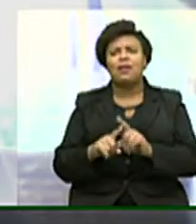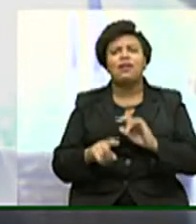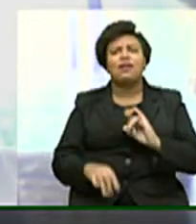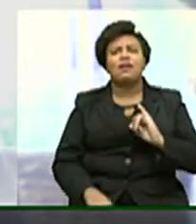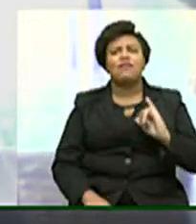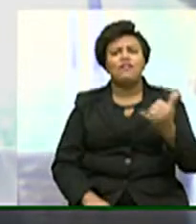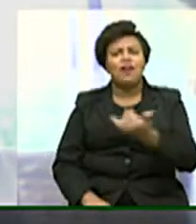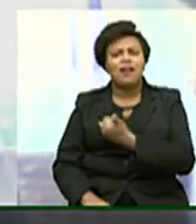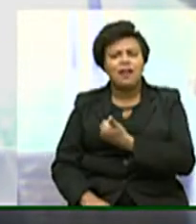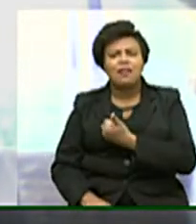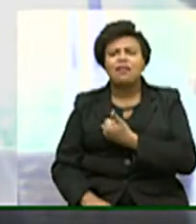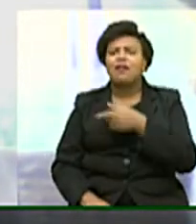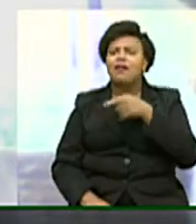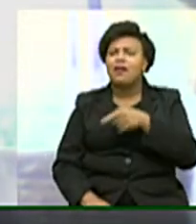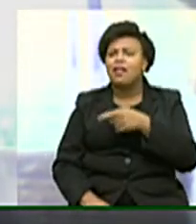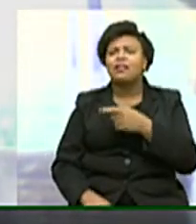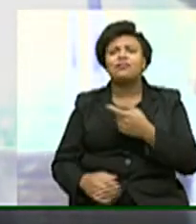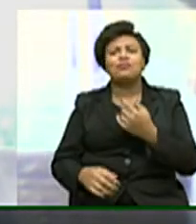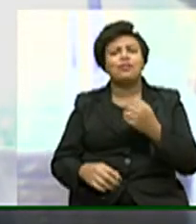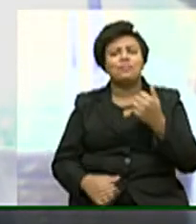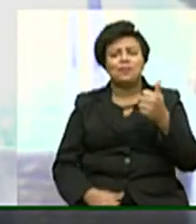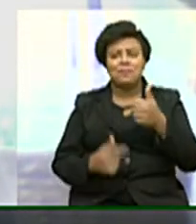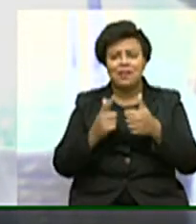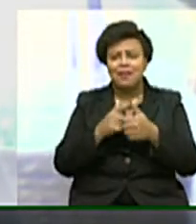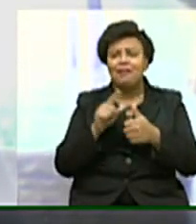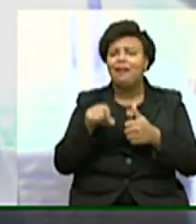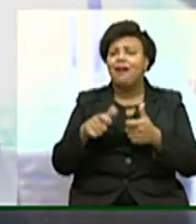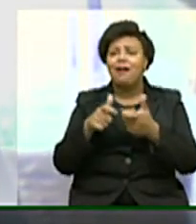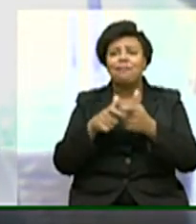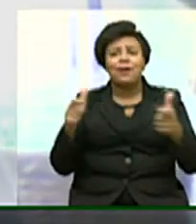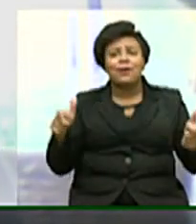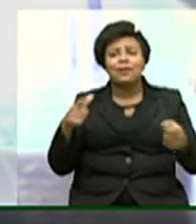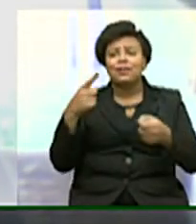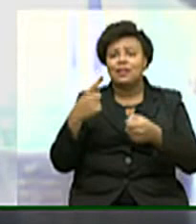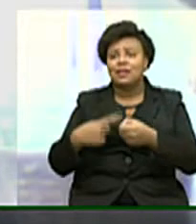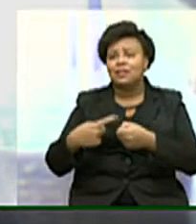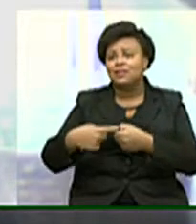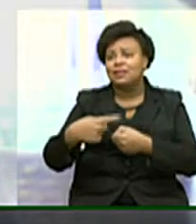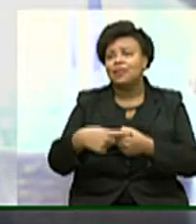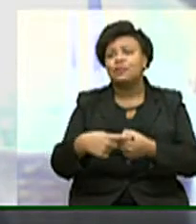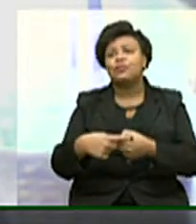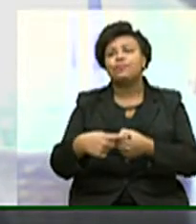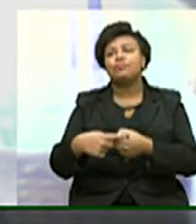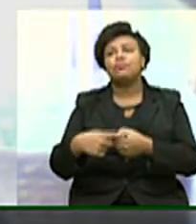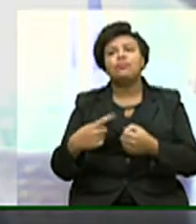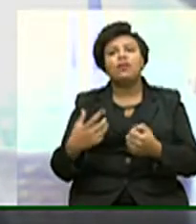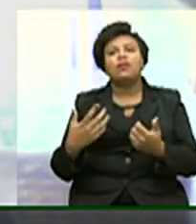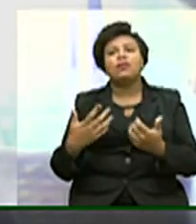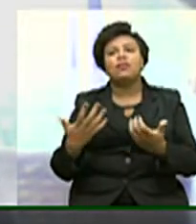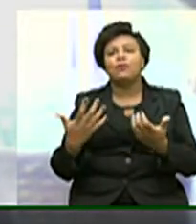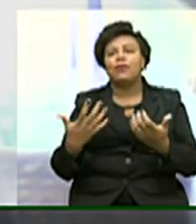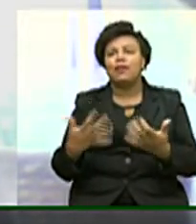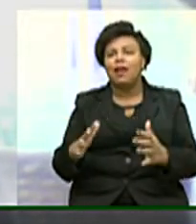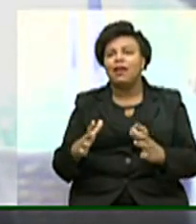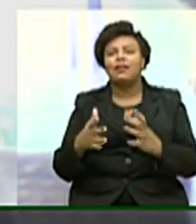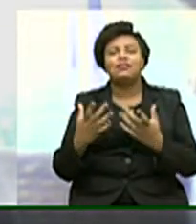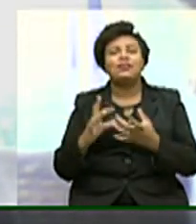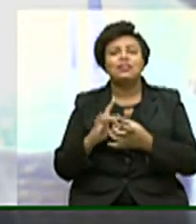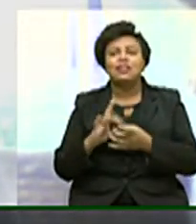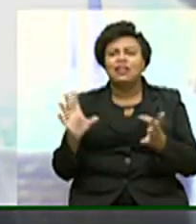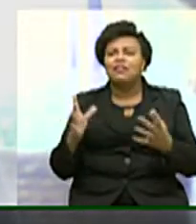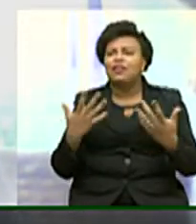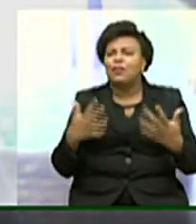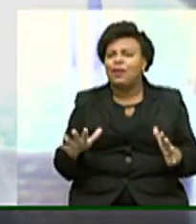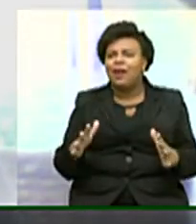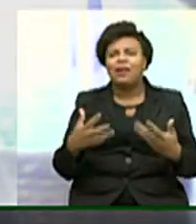dos restantes municípios. Enquanto a maioria dos municípios não querem se ver livre de